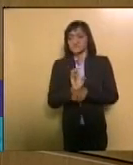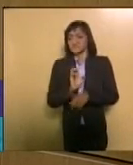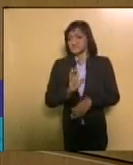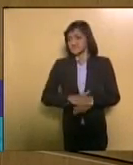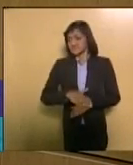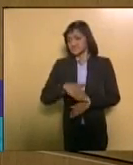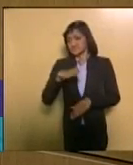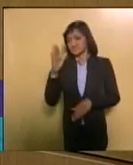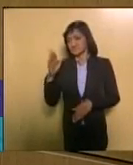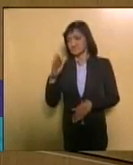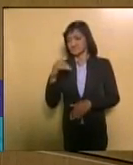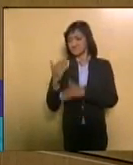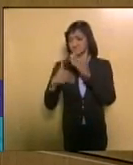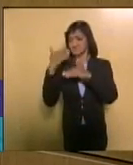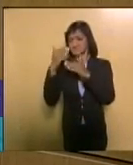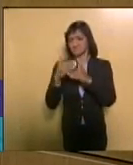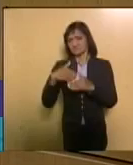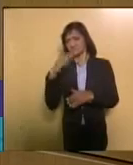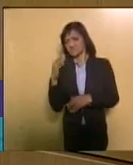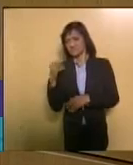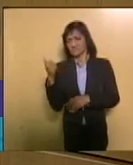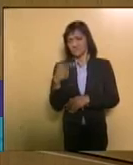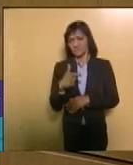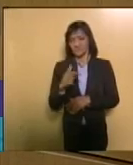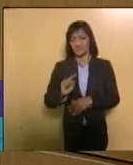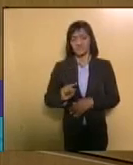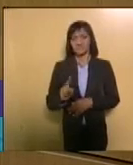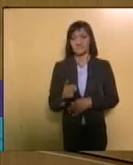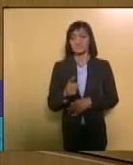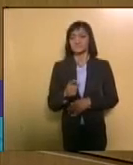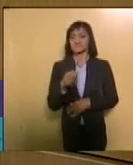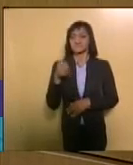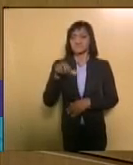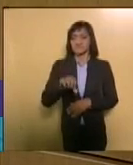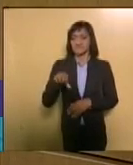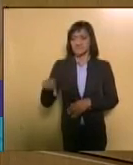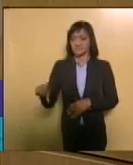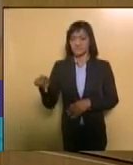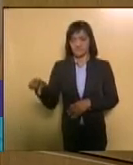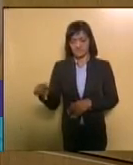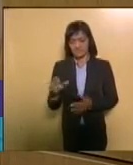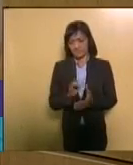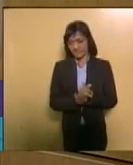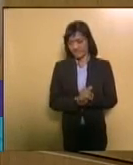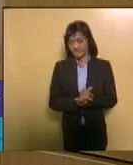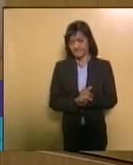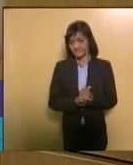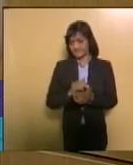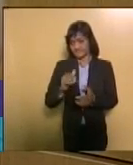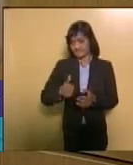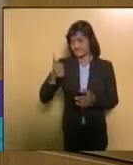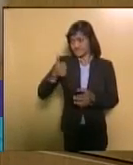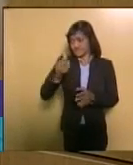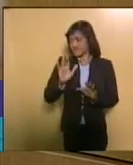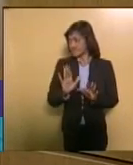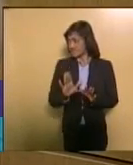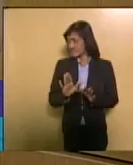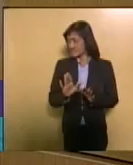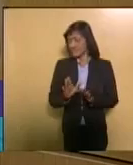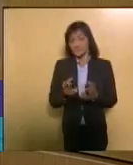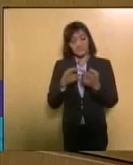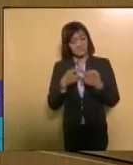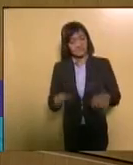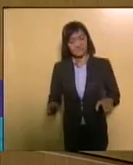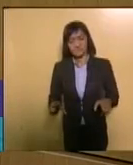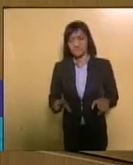número de homicídios do país eram mais de 12.000 por ano em 99 a gente estava entre os recordistas e ele resolveu